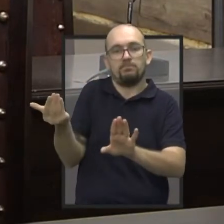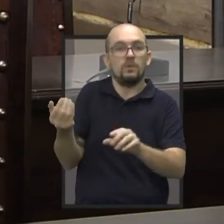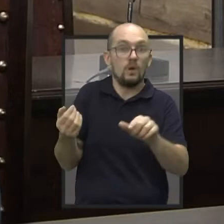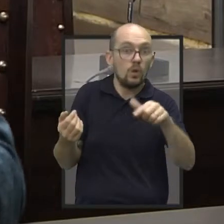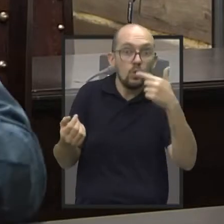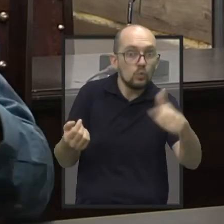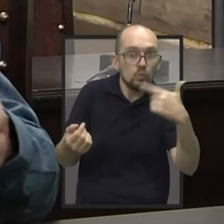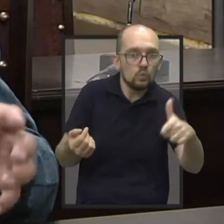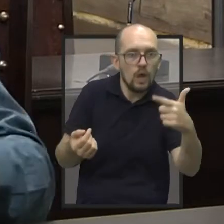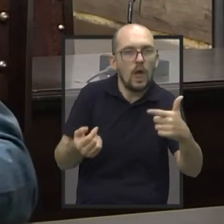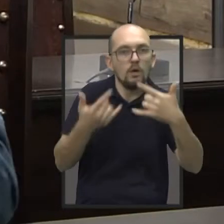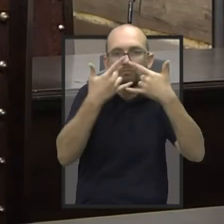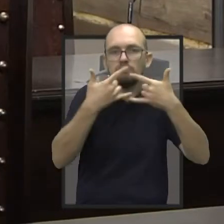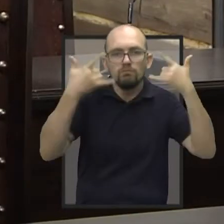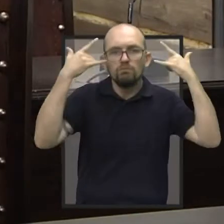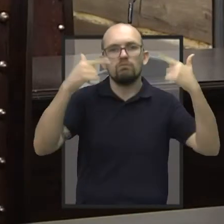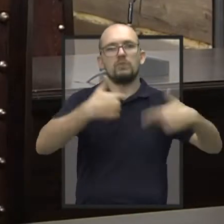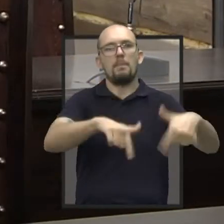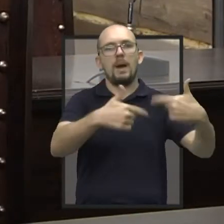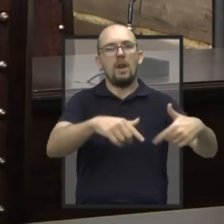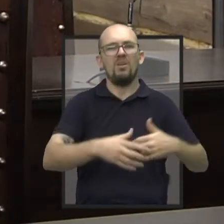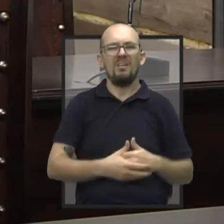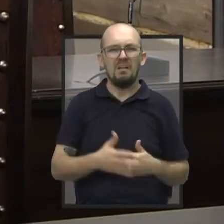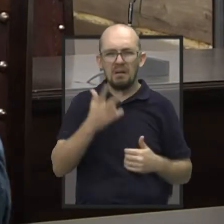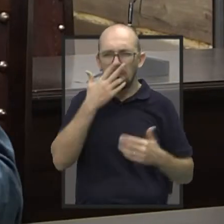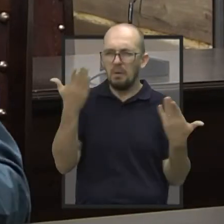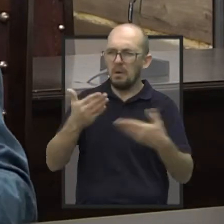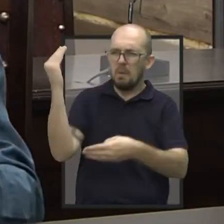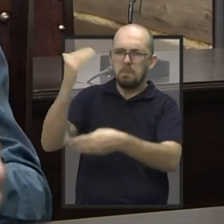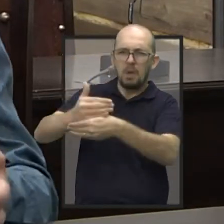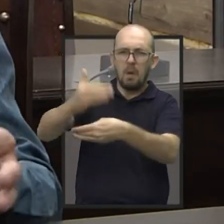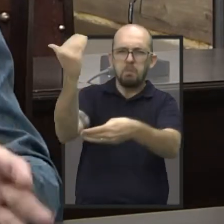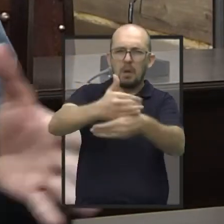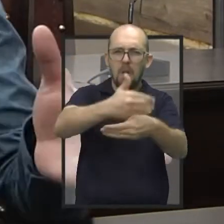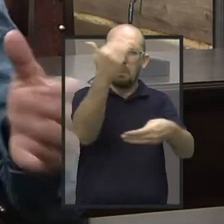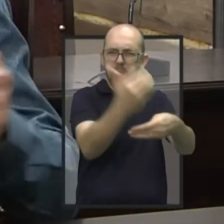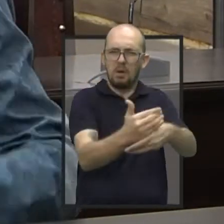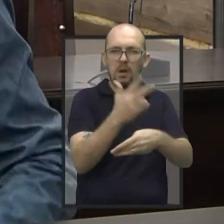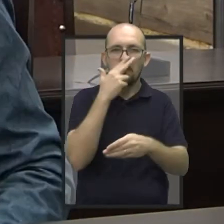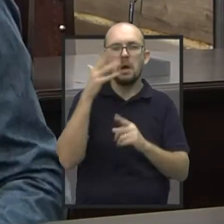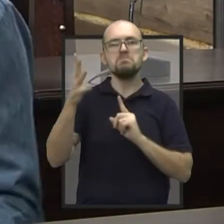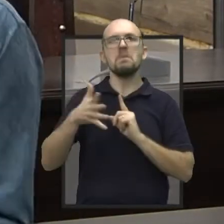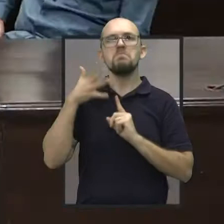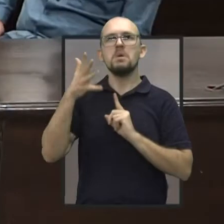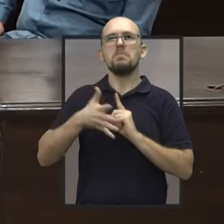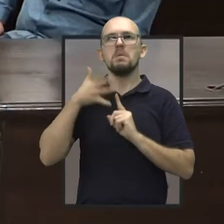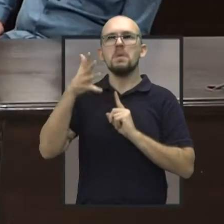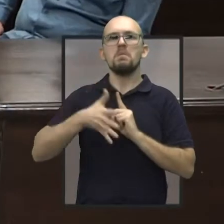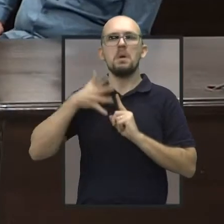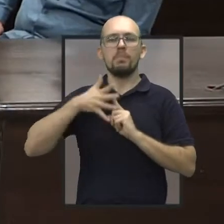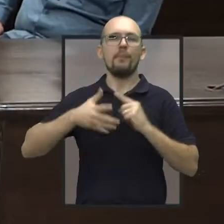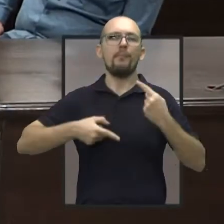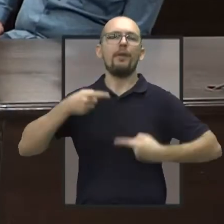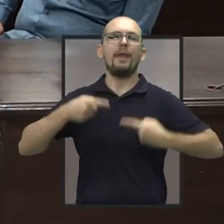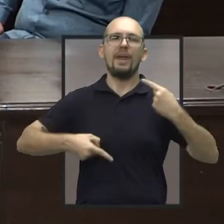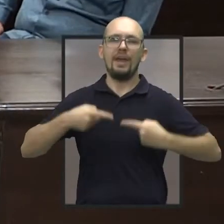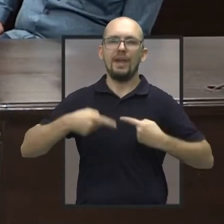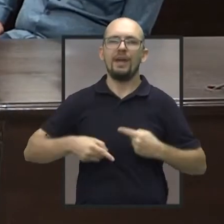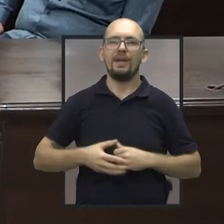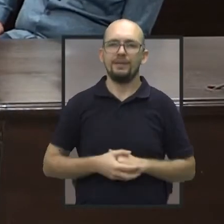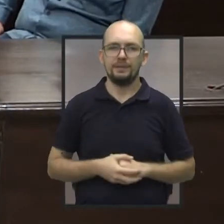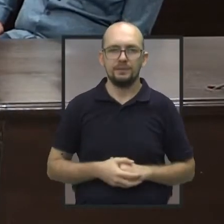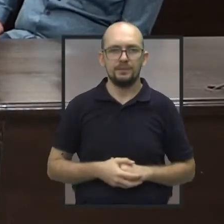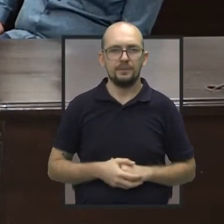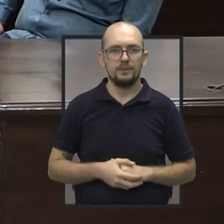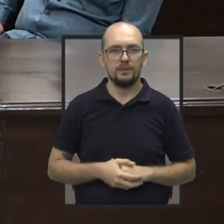Não precisaria de ficar fechando o comércio e fazendo essa politicagem que hoje é feito em cima desse Covid-19. Vereador, recentemente o senhor havia feito